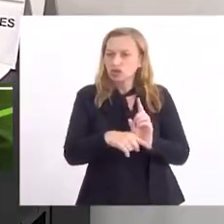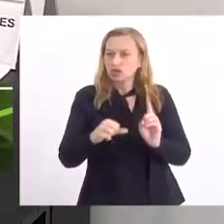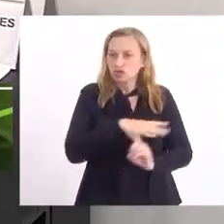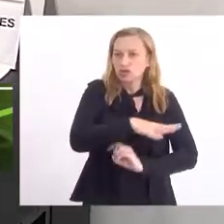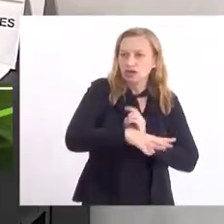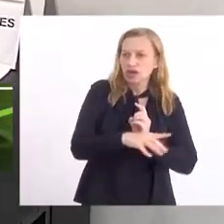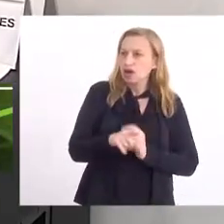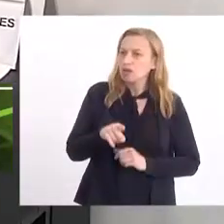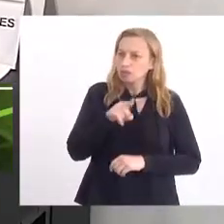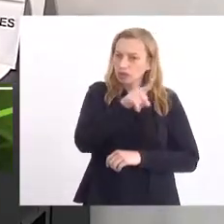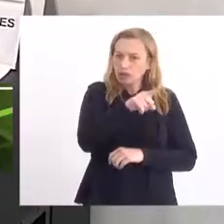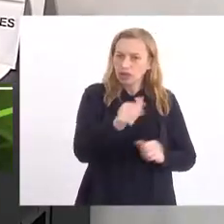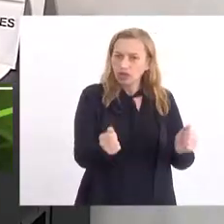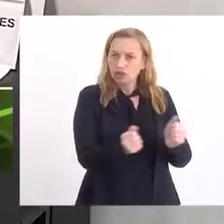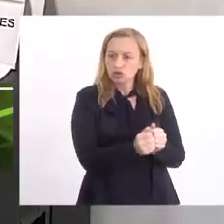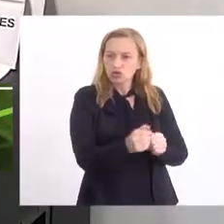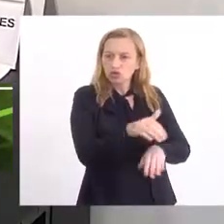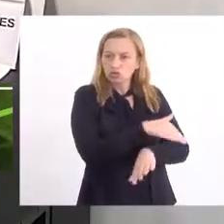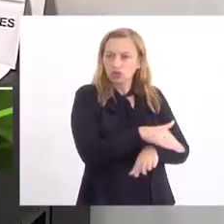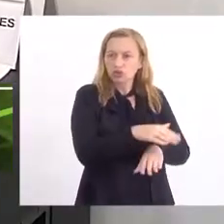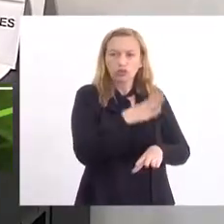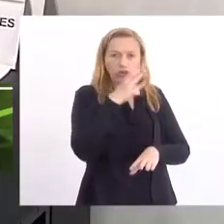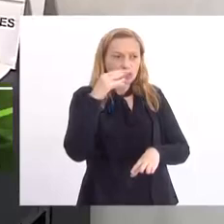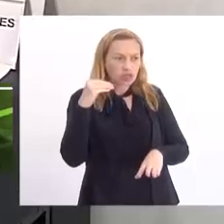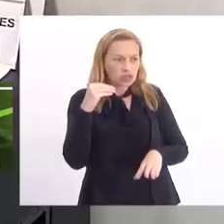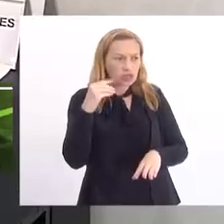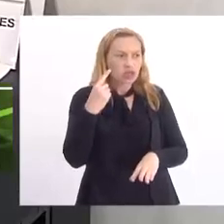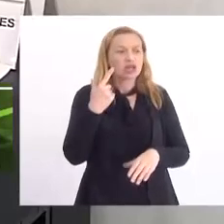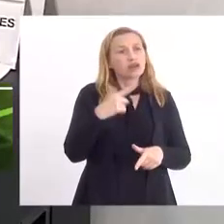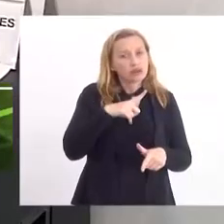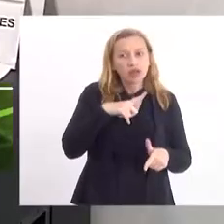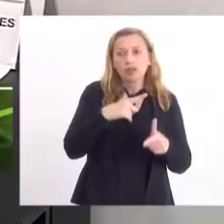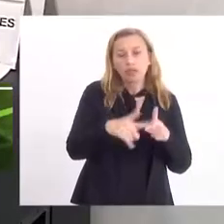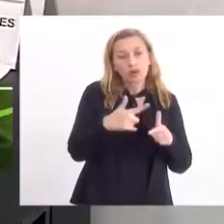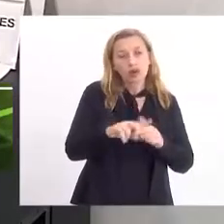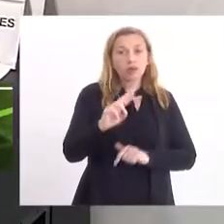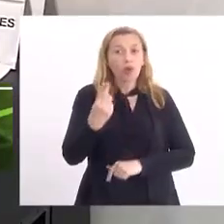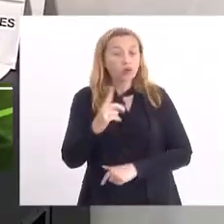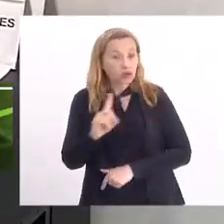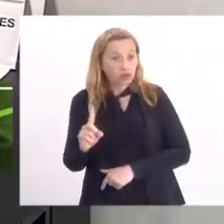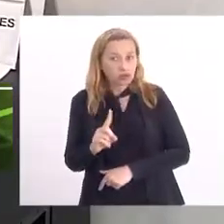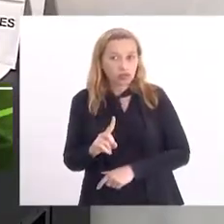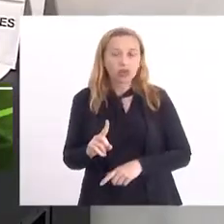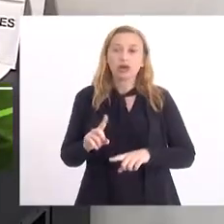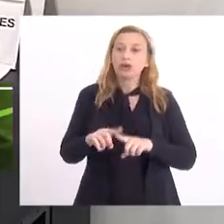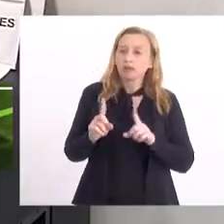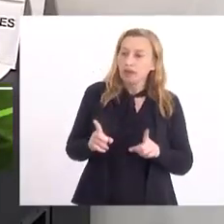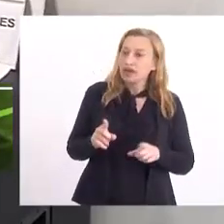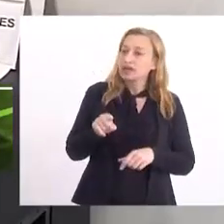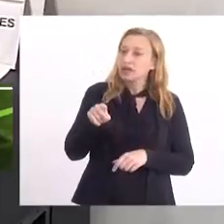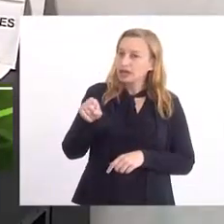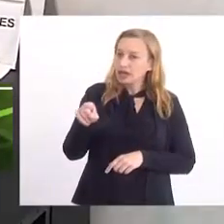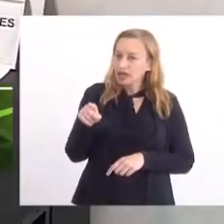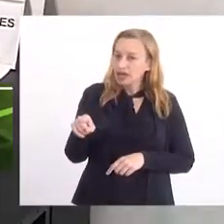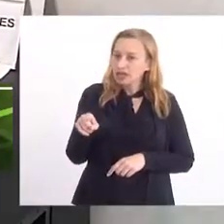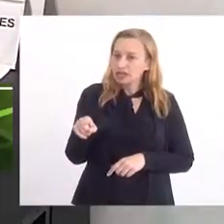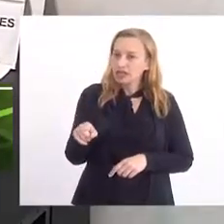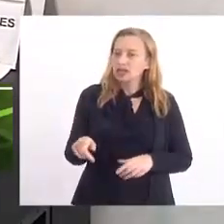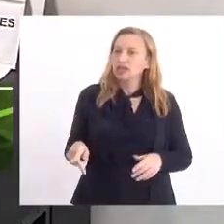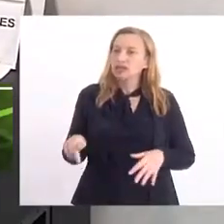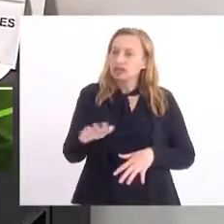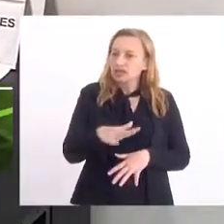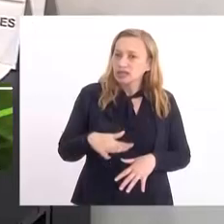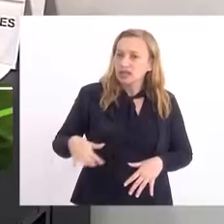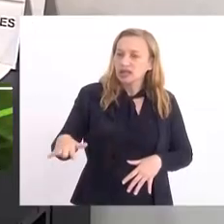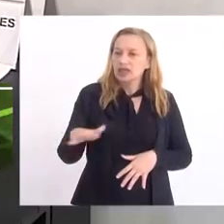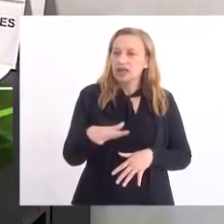estar ali na rua junto a algum adolescente e ter algum problema ou não. Mas para aqueles que foram, que são da área, né,